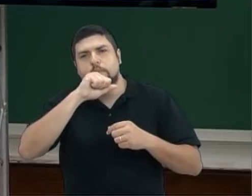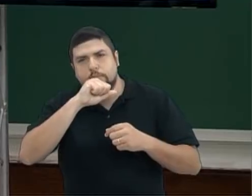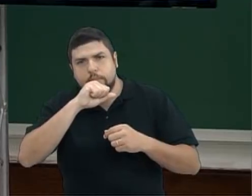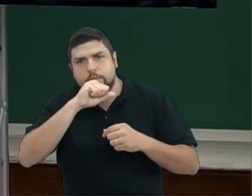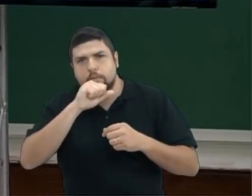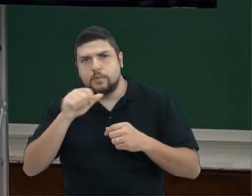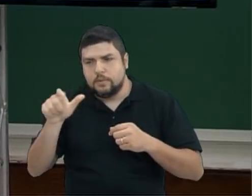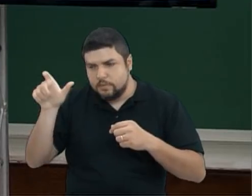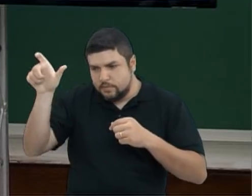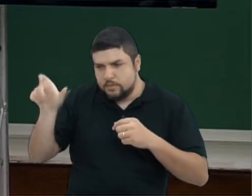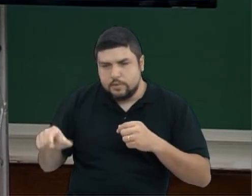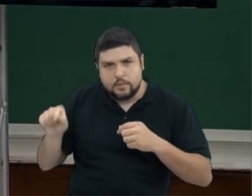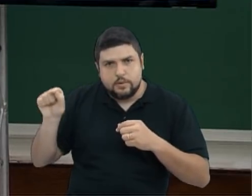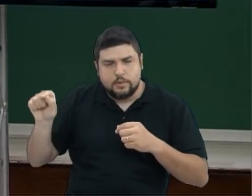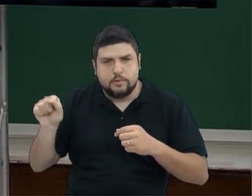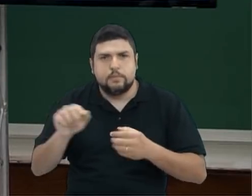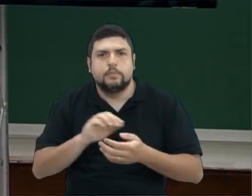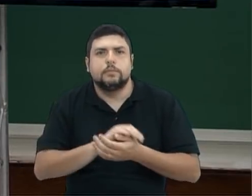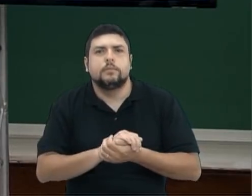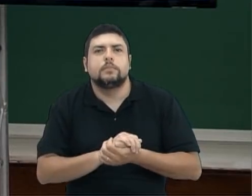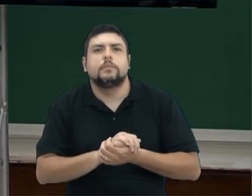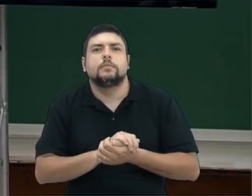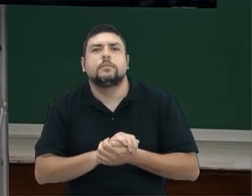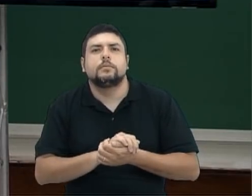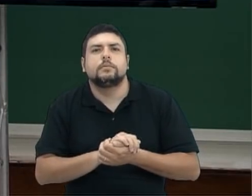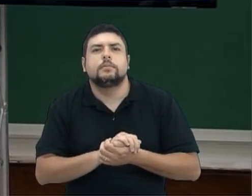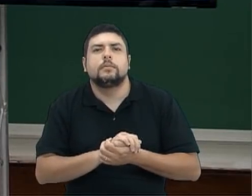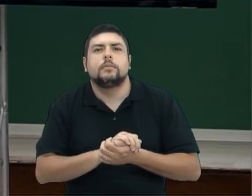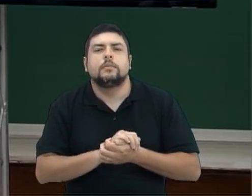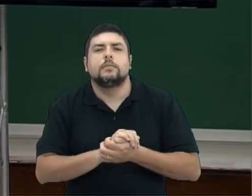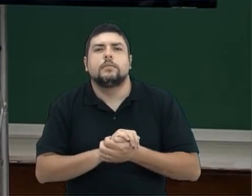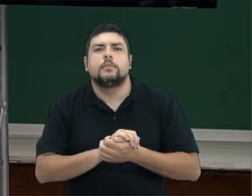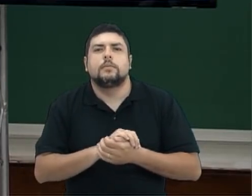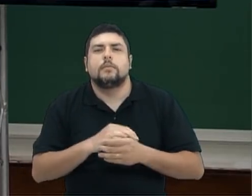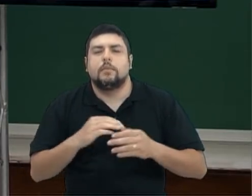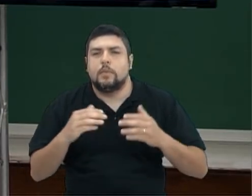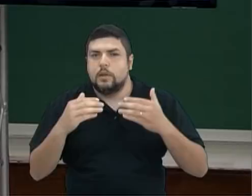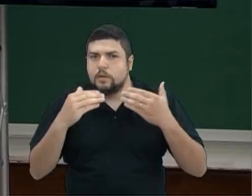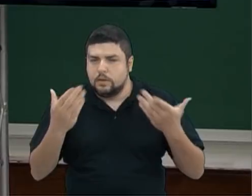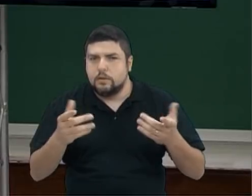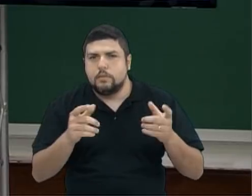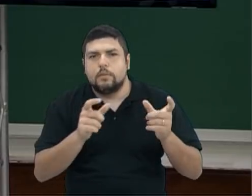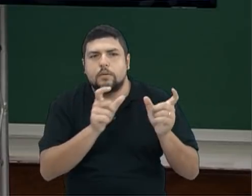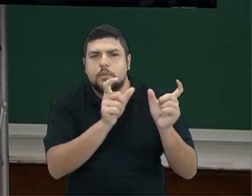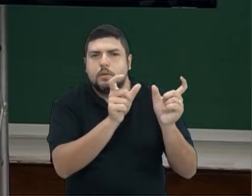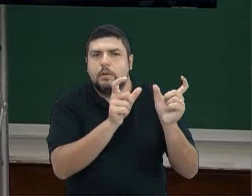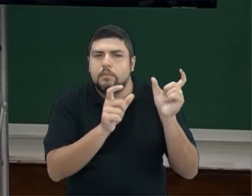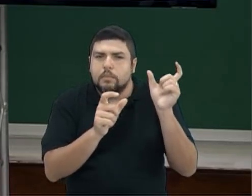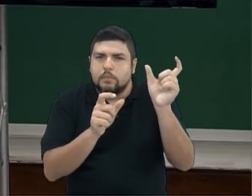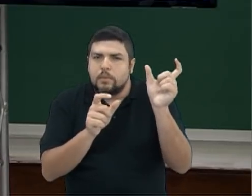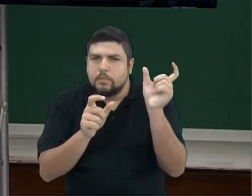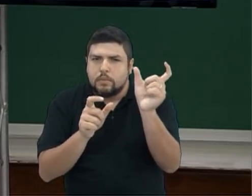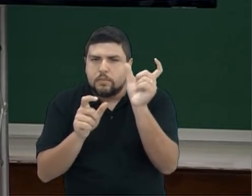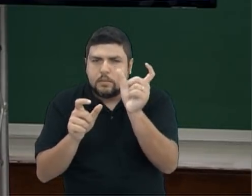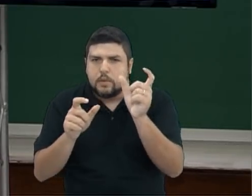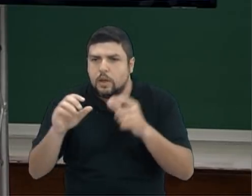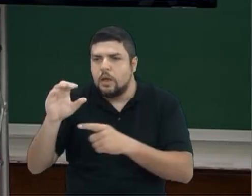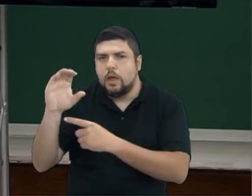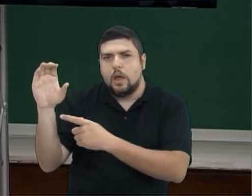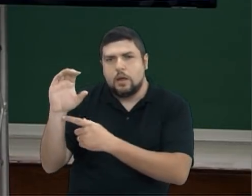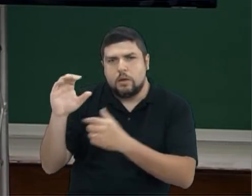muito da minha mãe, mãe da Carol. Então, essas são as palavras que substituem mãe